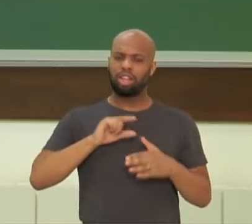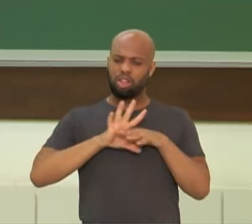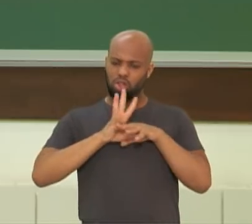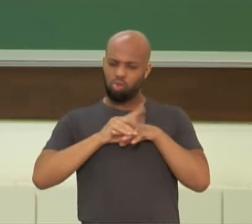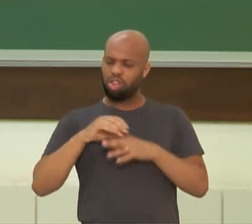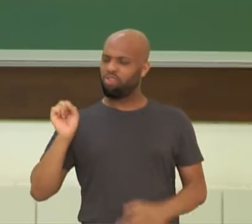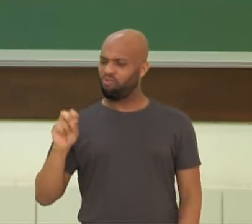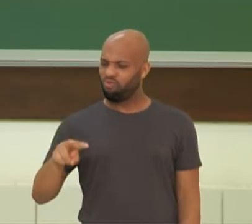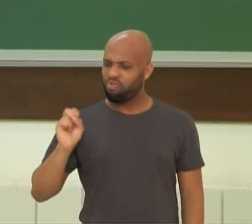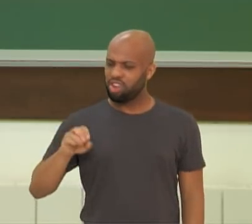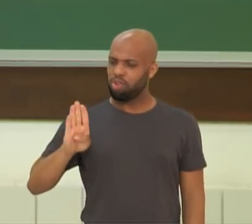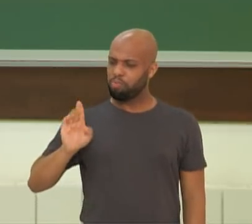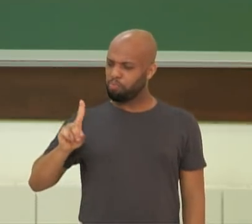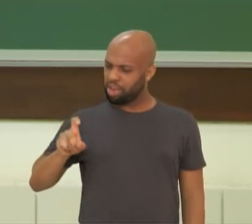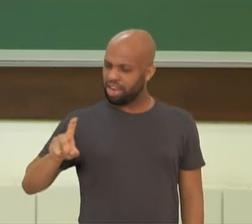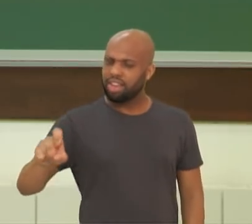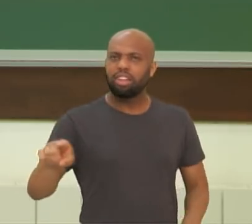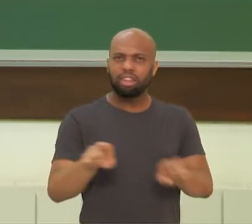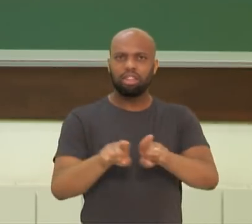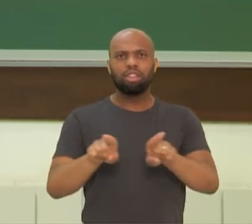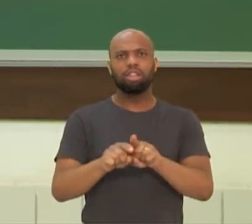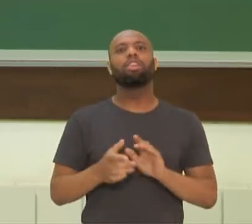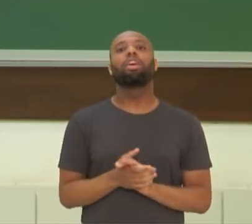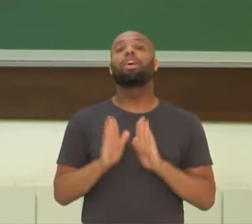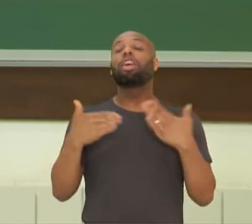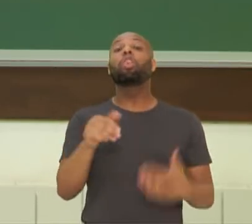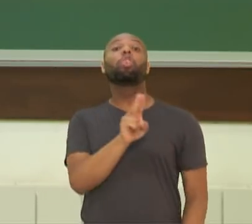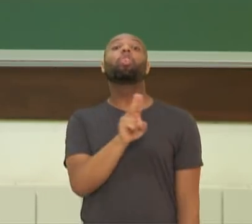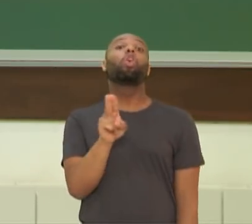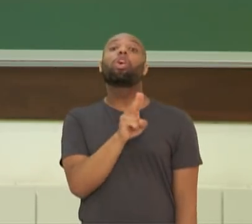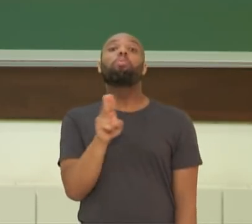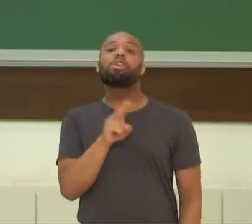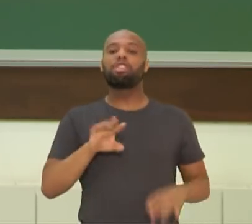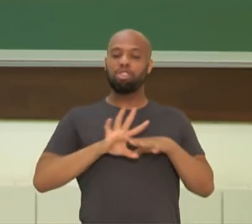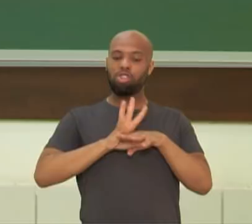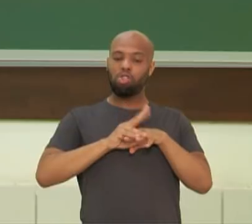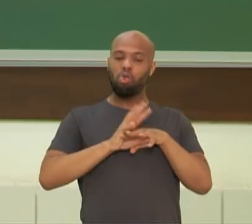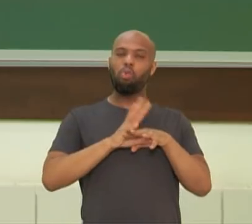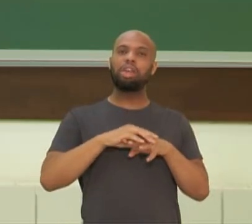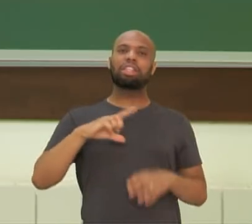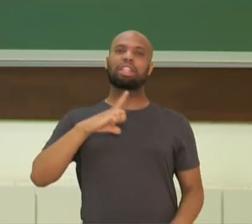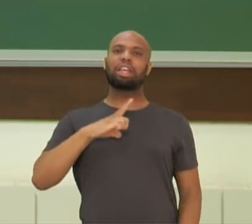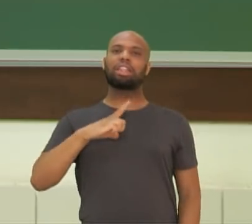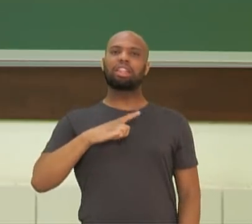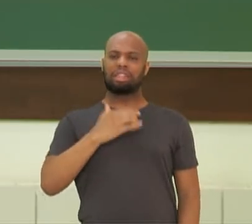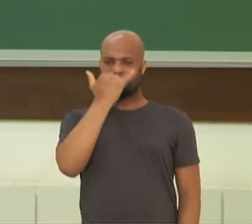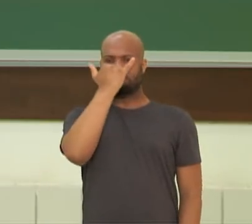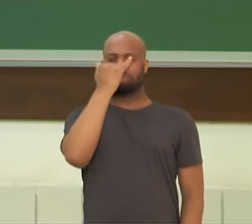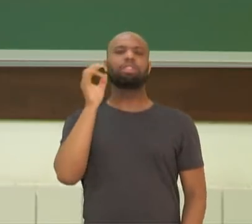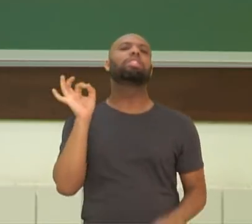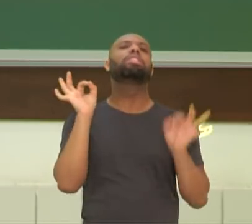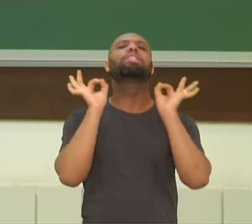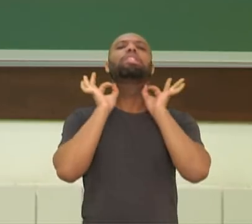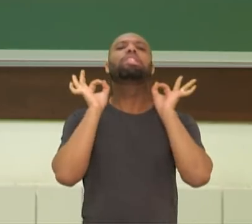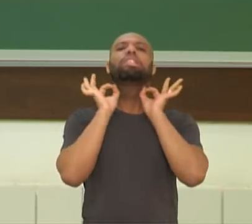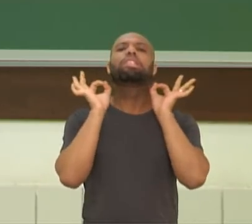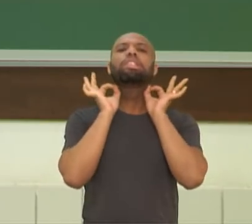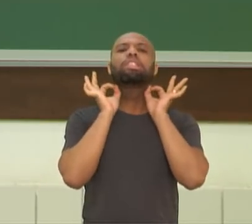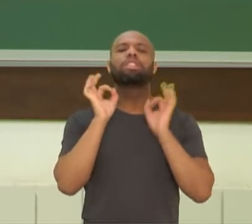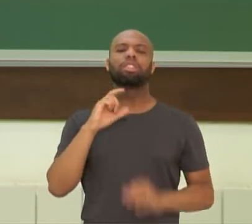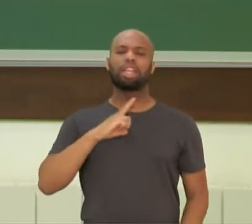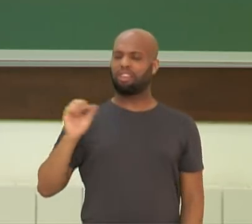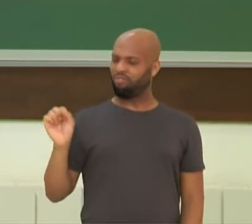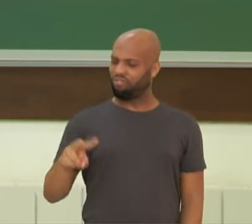virais, doenças bacterianas, né? E aí, a doença então que afeta as glândulas salivares, tá?